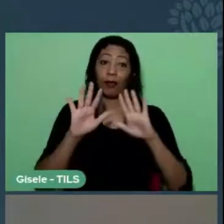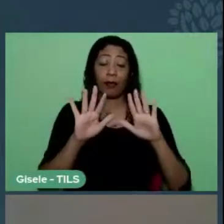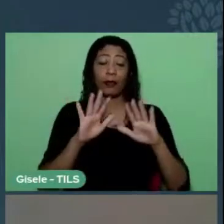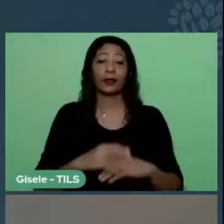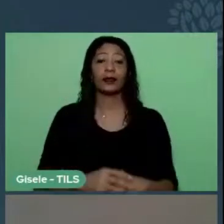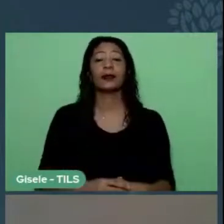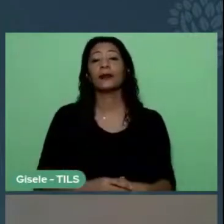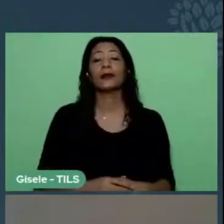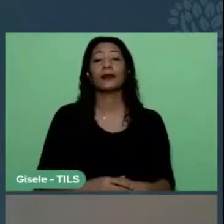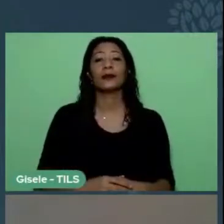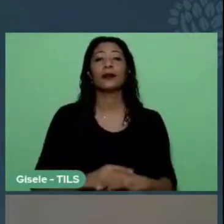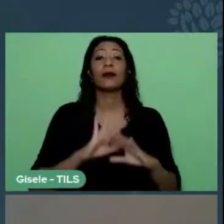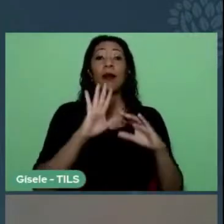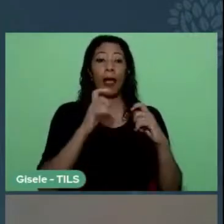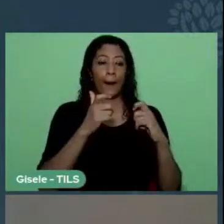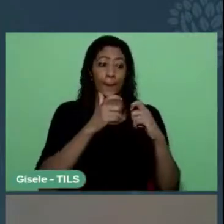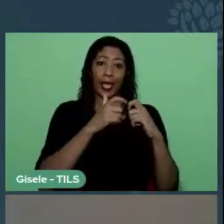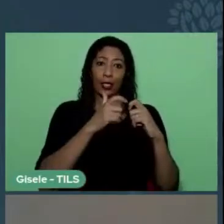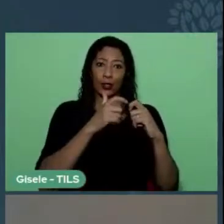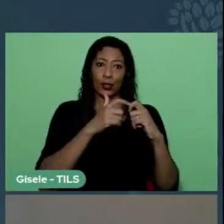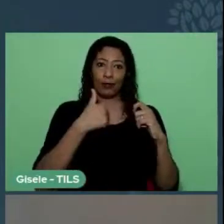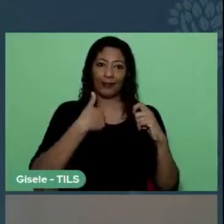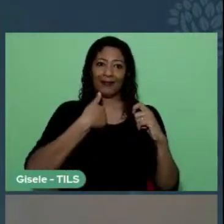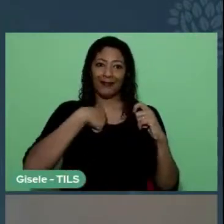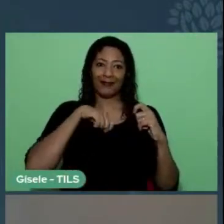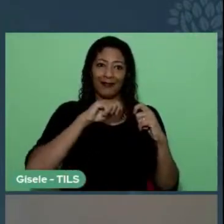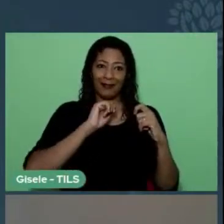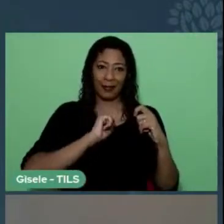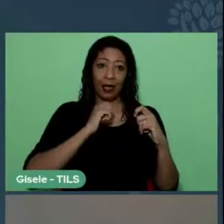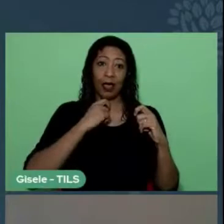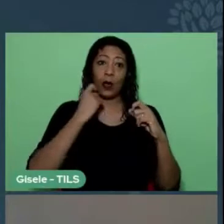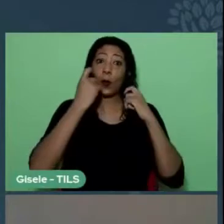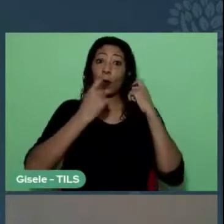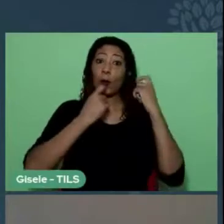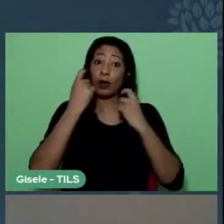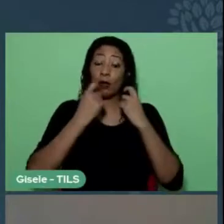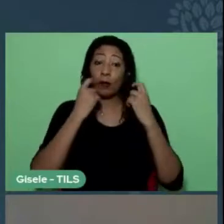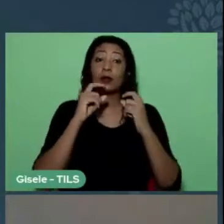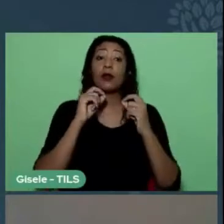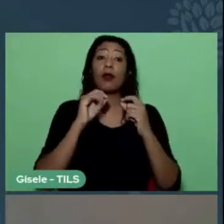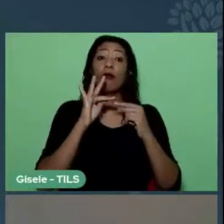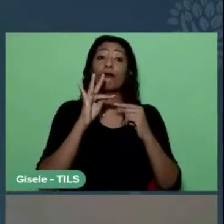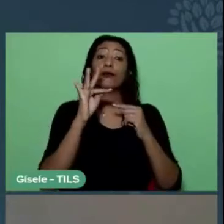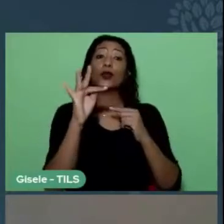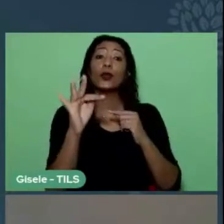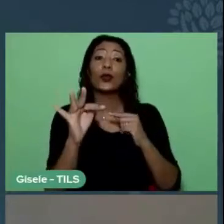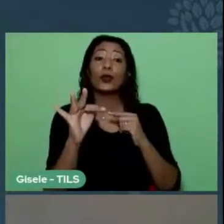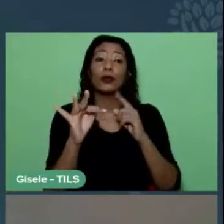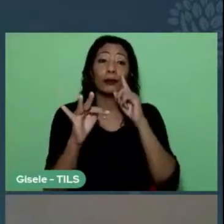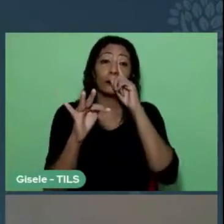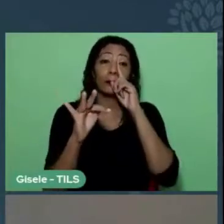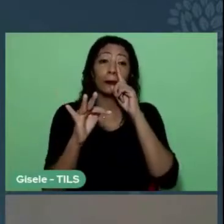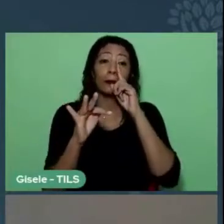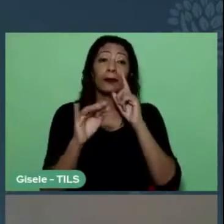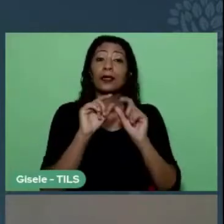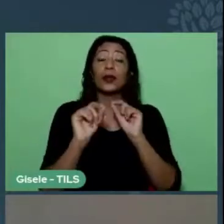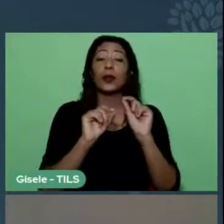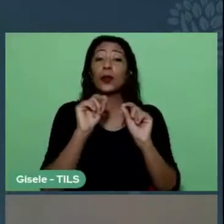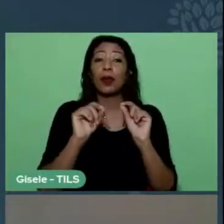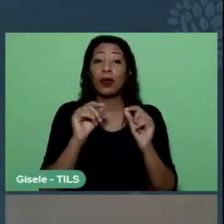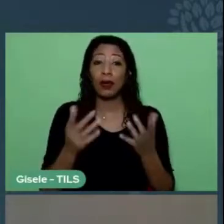Mas, como médicos, a gente tem sempre que se preocupar também com o risco futuro do paciente. Então, eu preciso estar